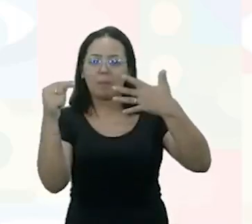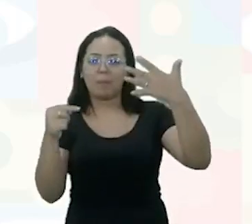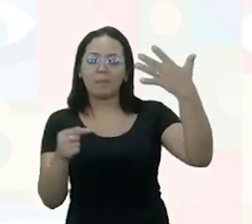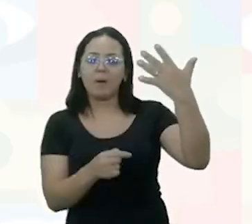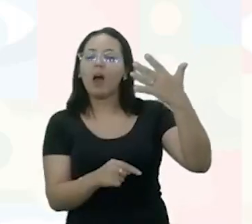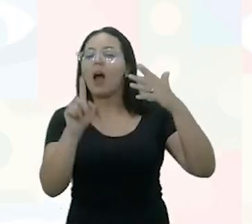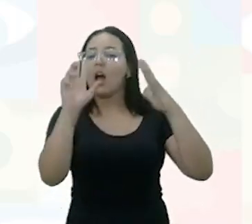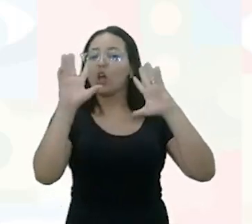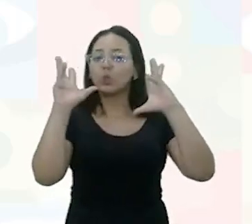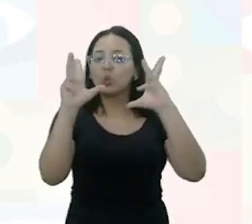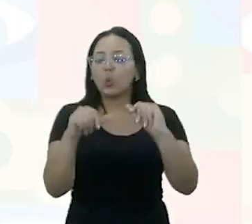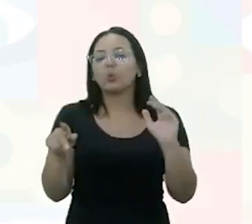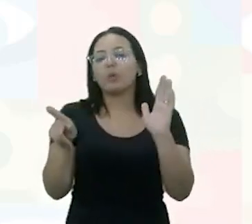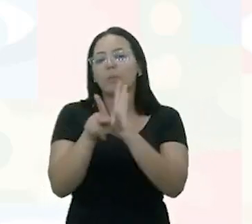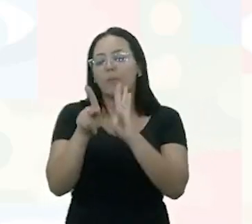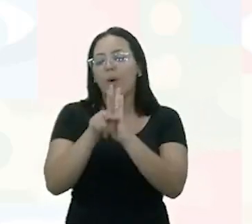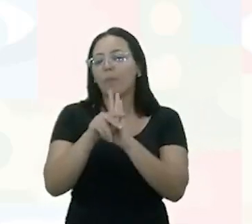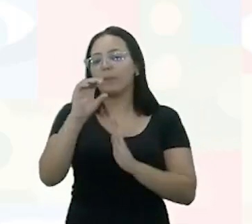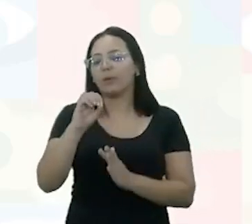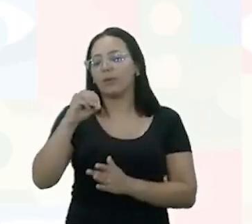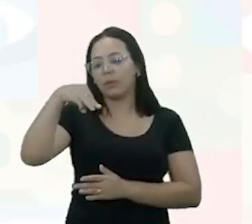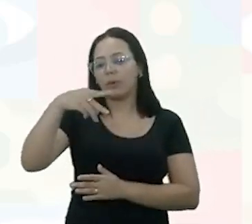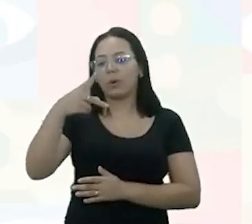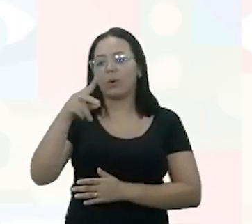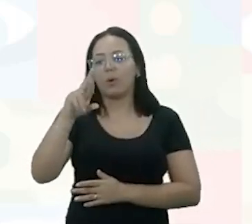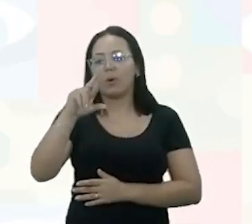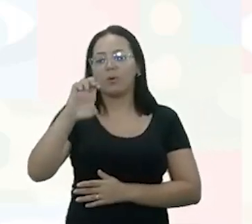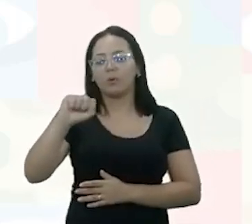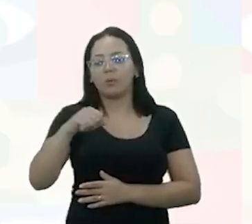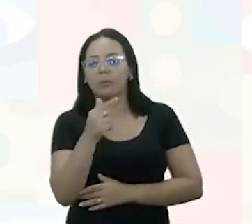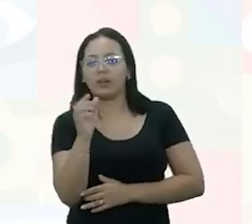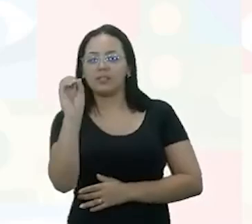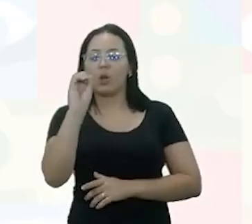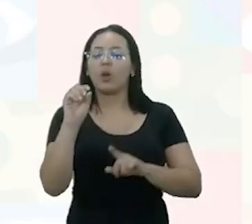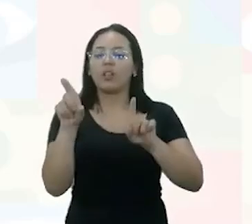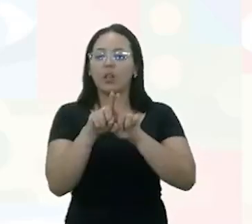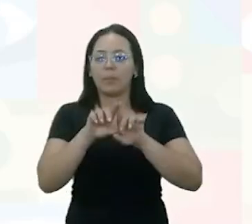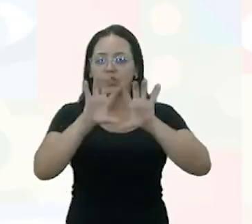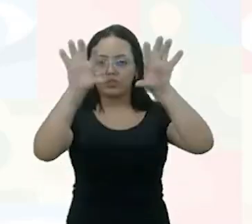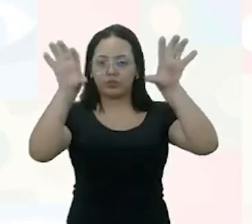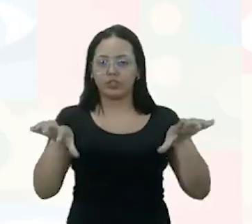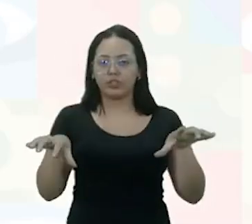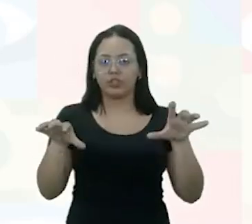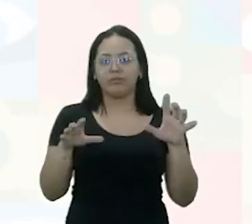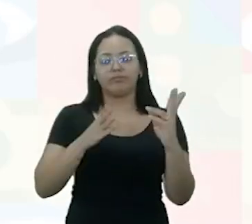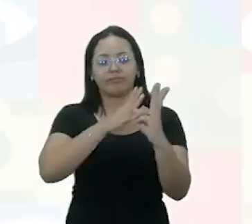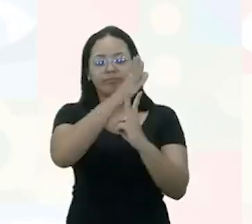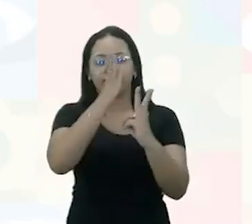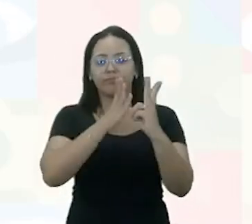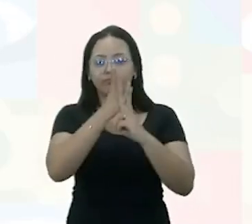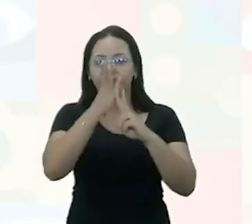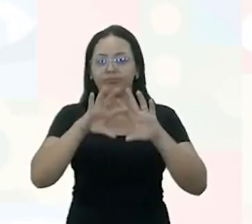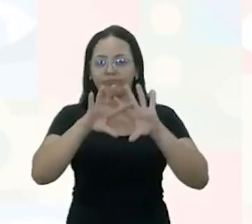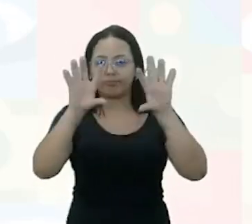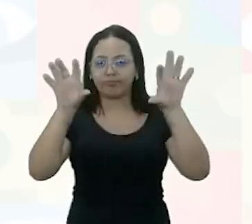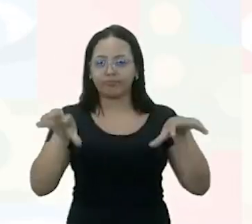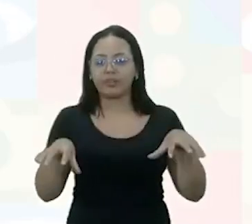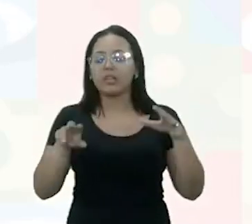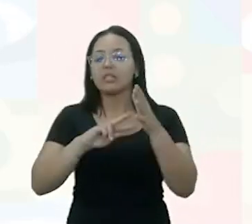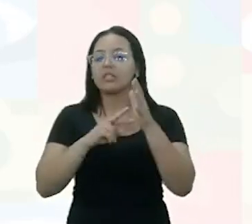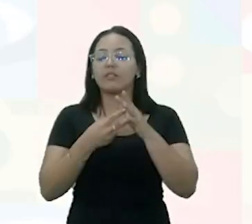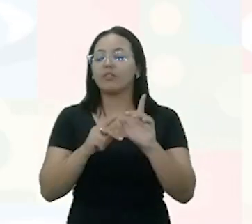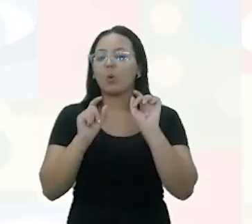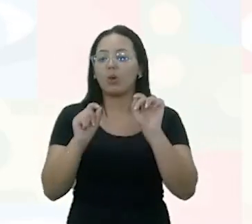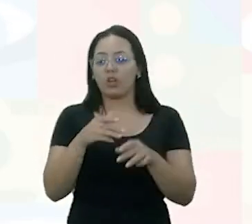é compressão de imagens. E elas se subdividem em dois. Isso significa que de um